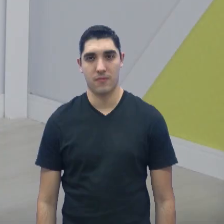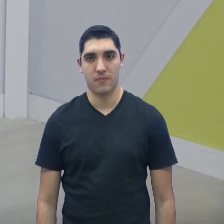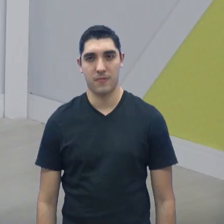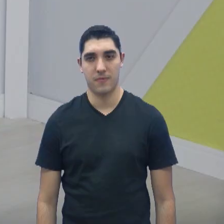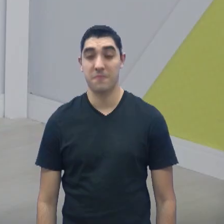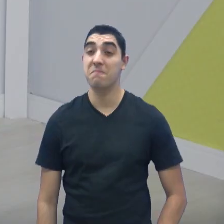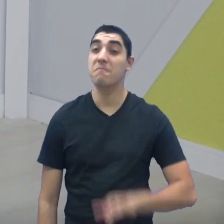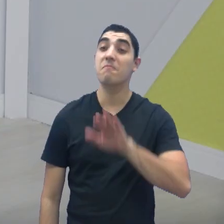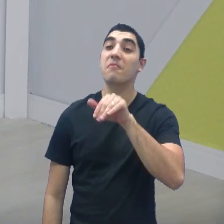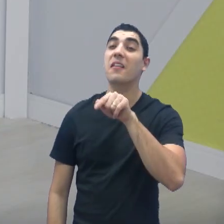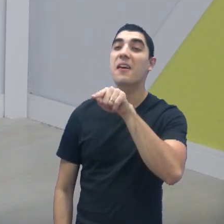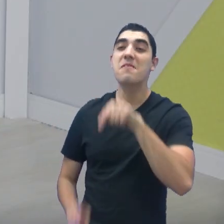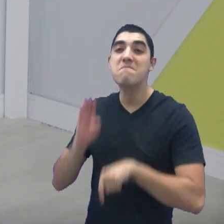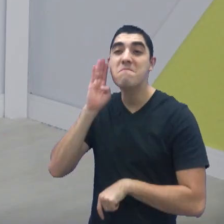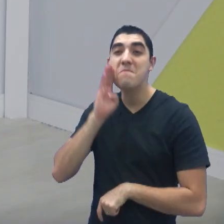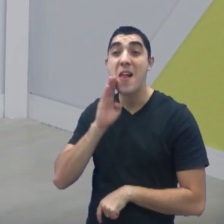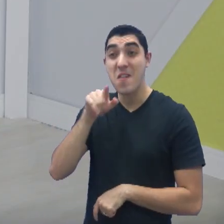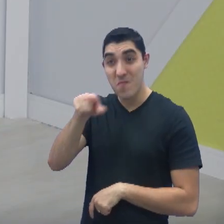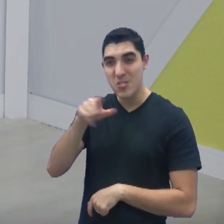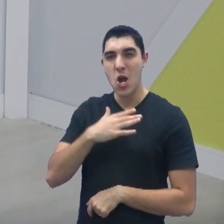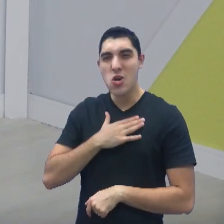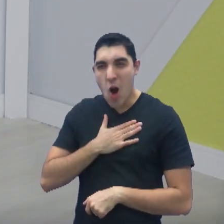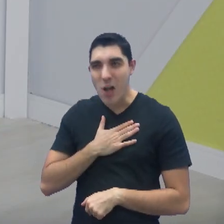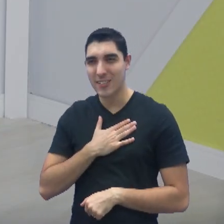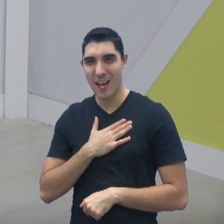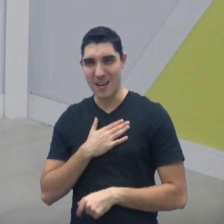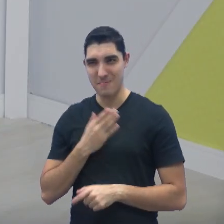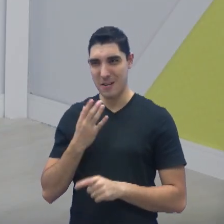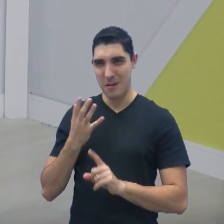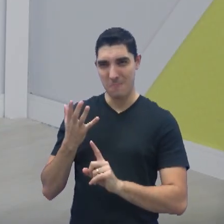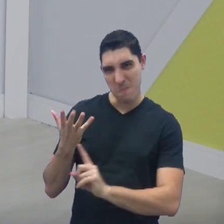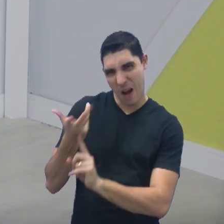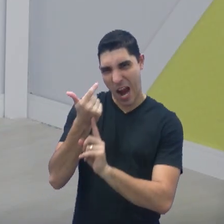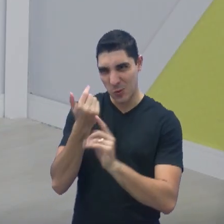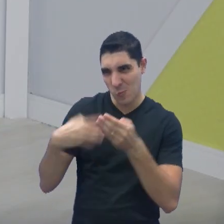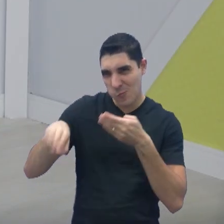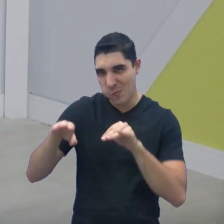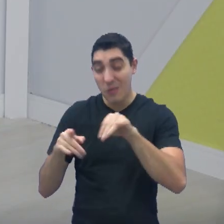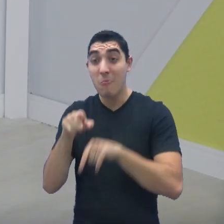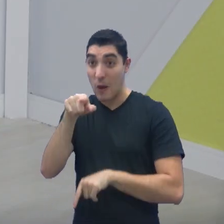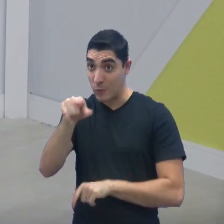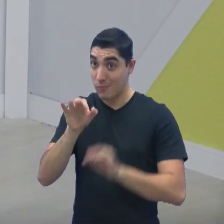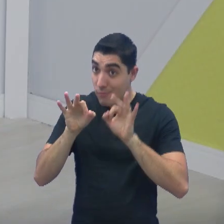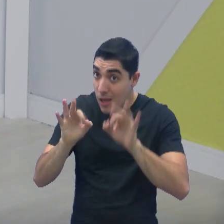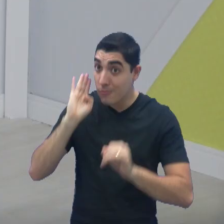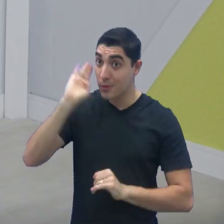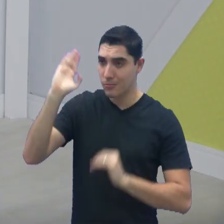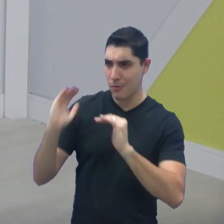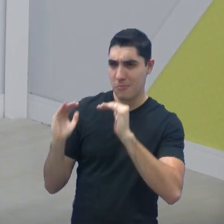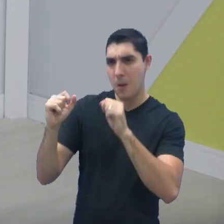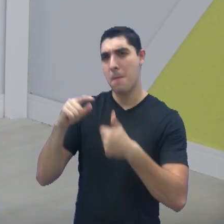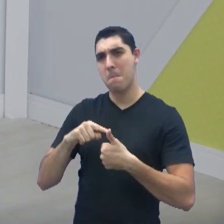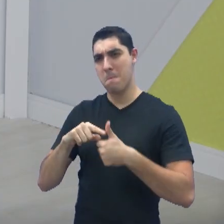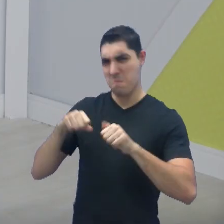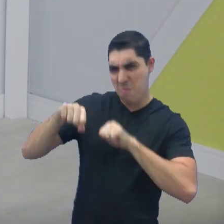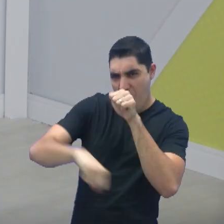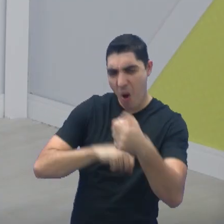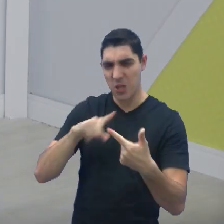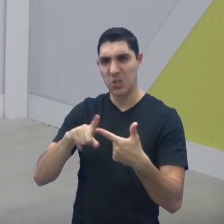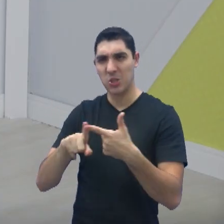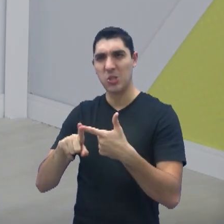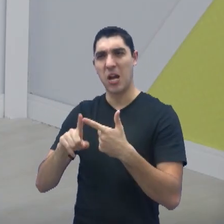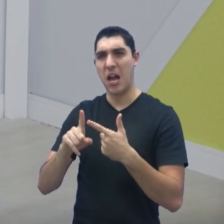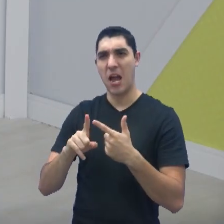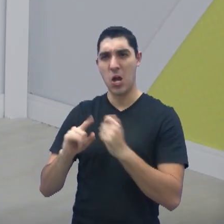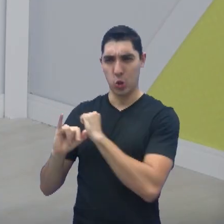Paulito, você que é o nosso repórter das lutas, excepcionalmente foi o Gabriel Campanha, mas o senhor que é o repórter das lutas aqui, o senhor vai no boxe, vai no judô, você encara